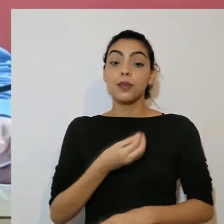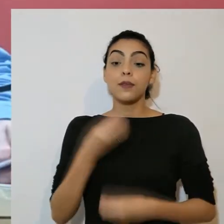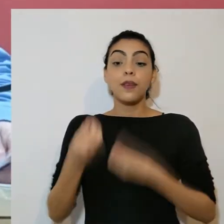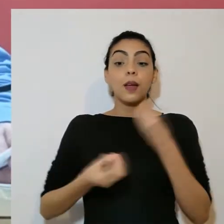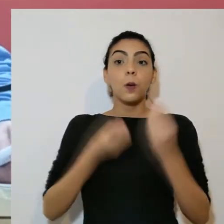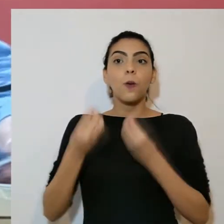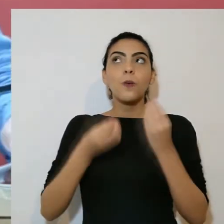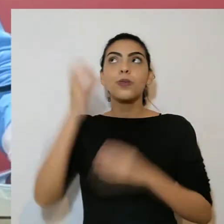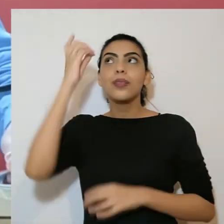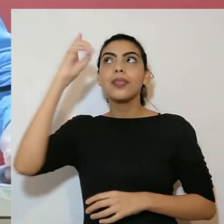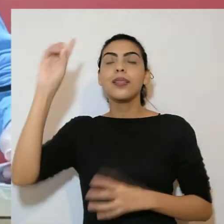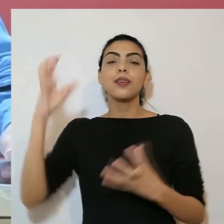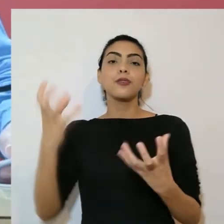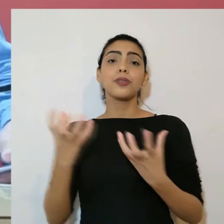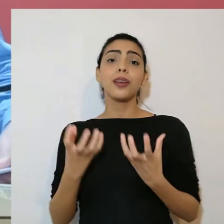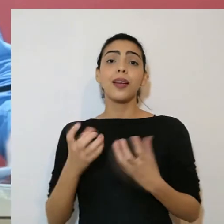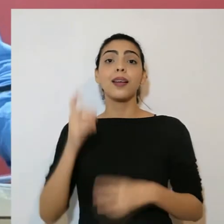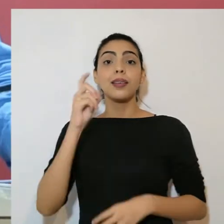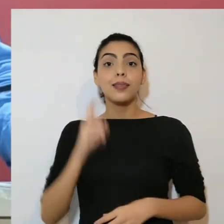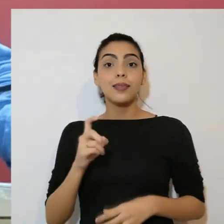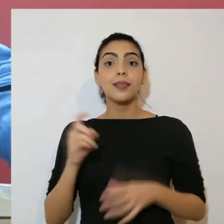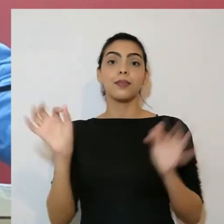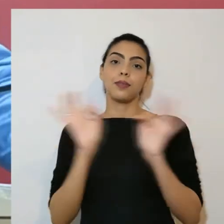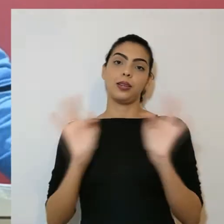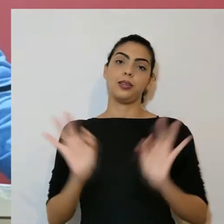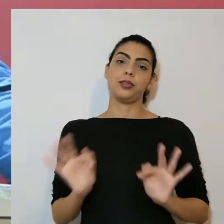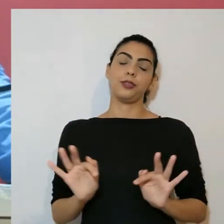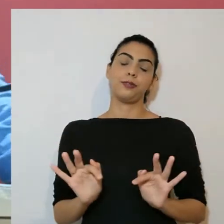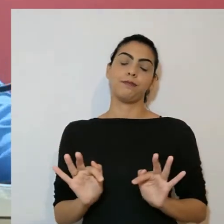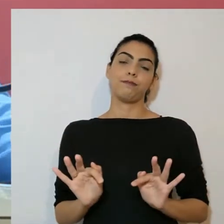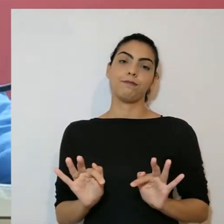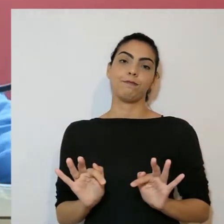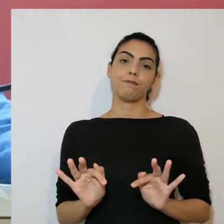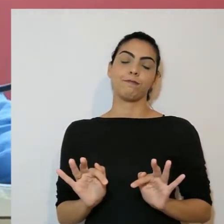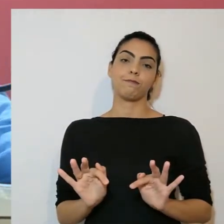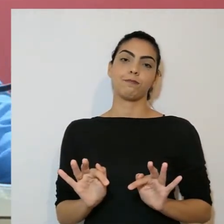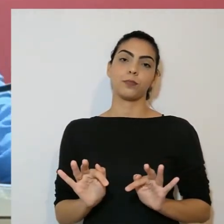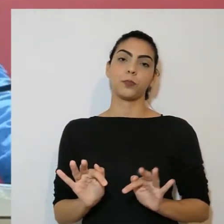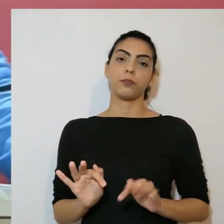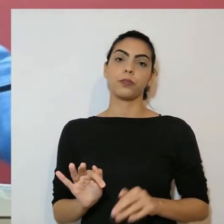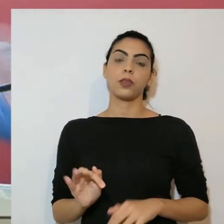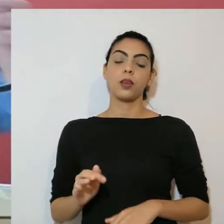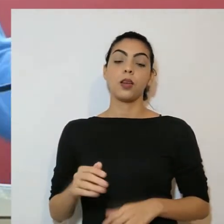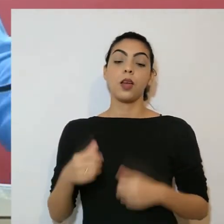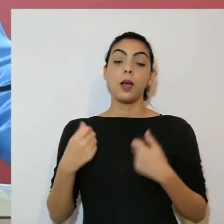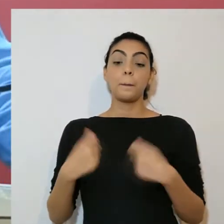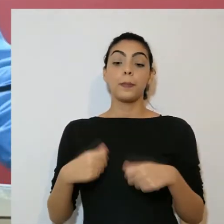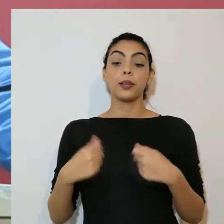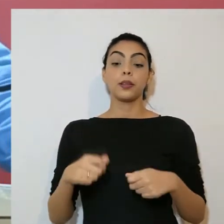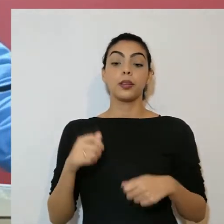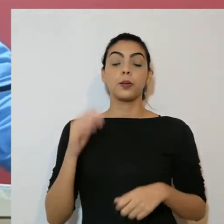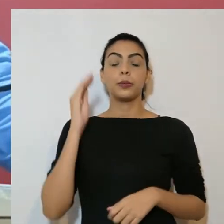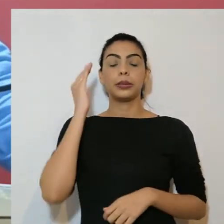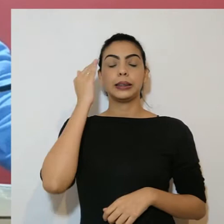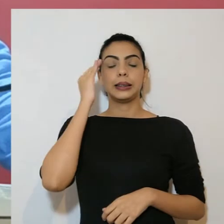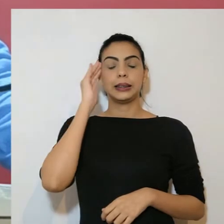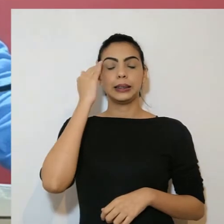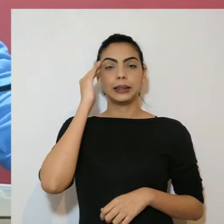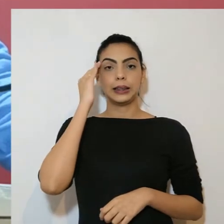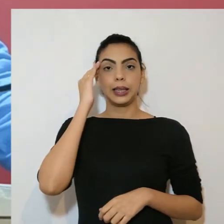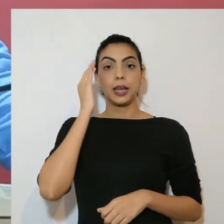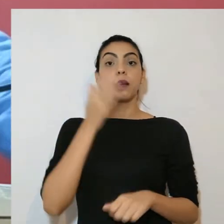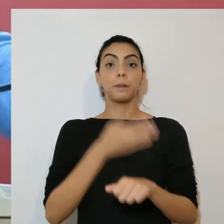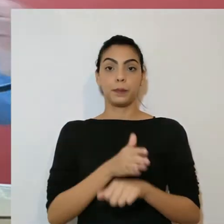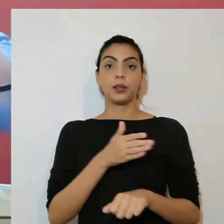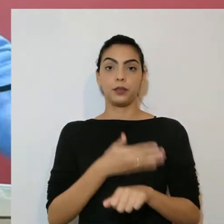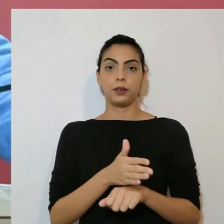e para viver o padrão de Deus e ser feliz? Algumas coisas que nós devemos